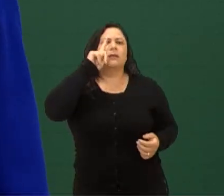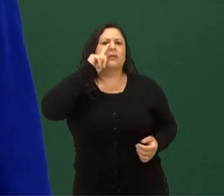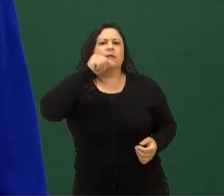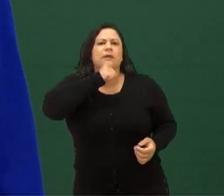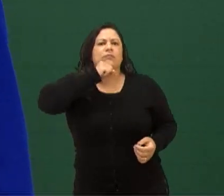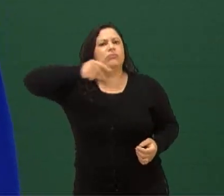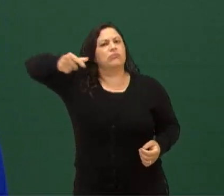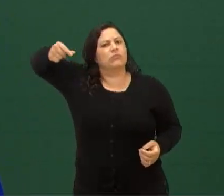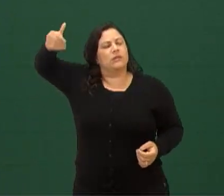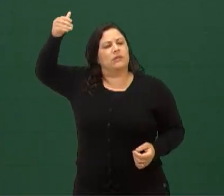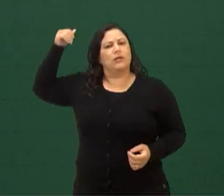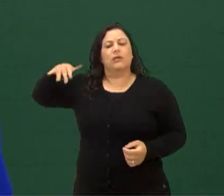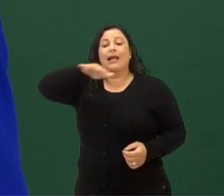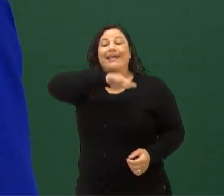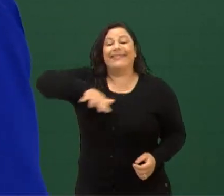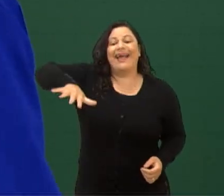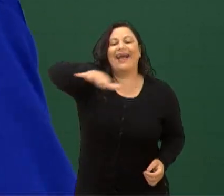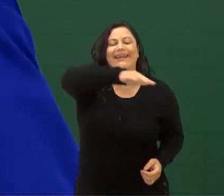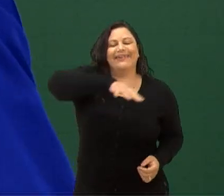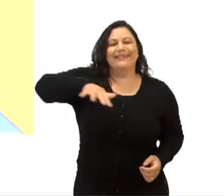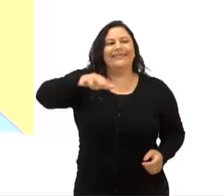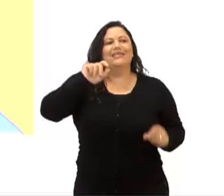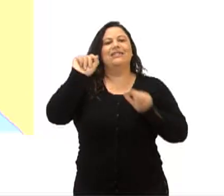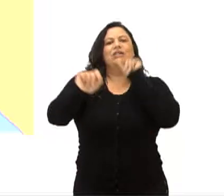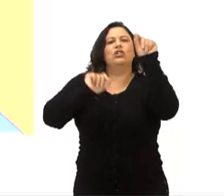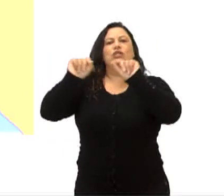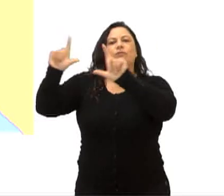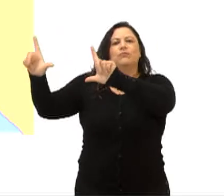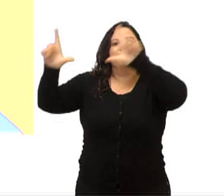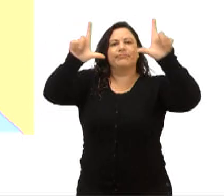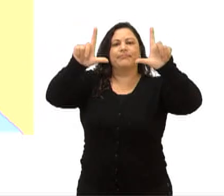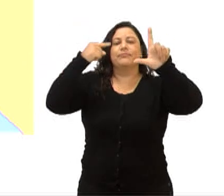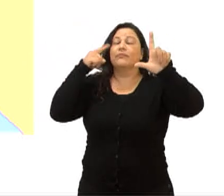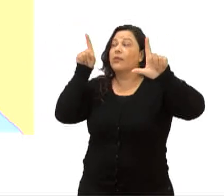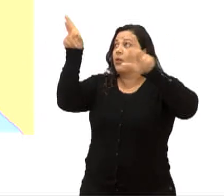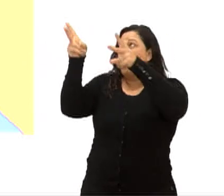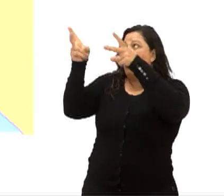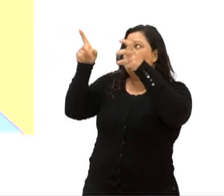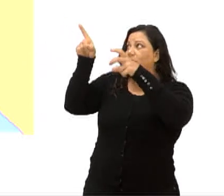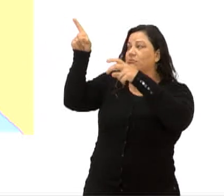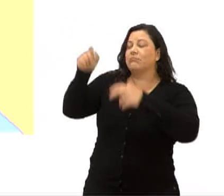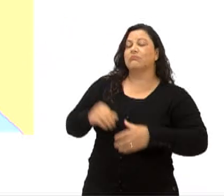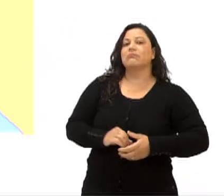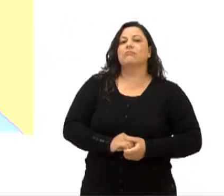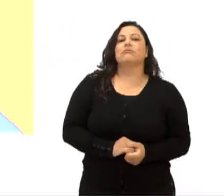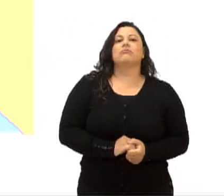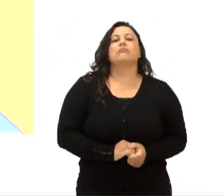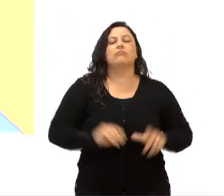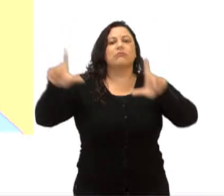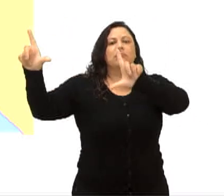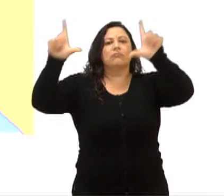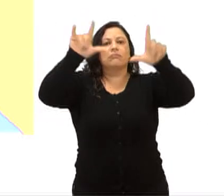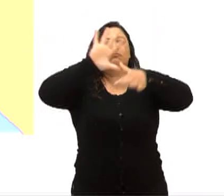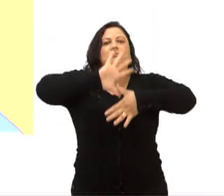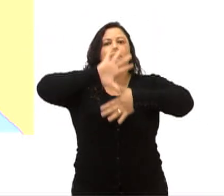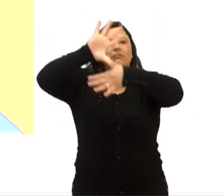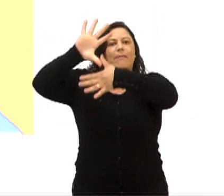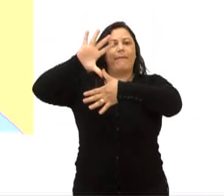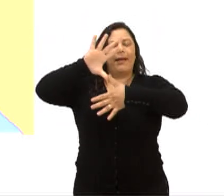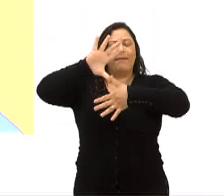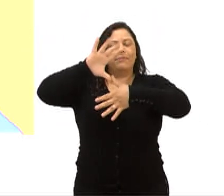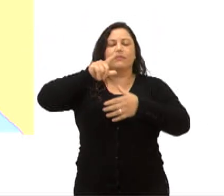nós estamos falando dessa região aqui, ó. Nós temos aqui um mapa, pessoal, que tem ali justamente, né, o mar